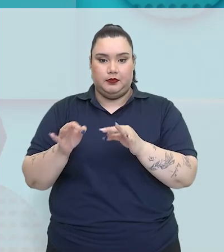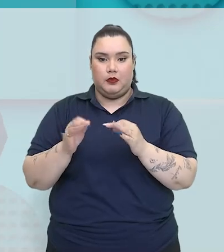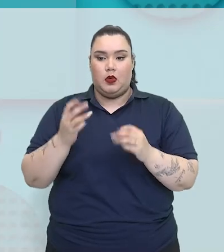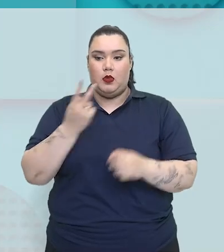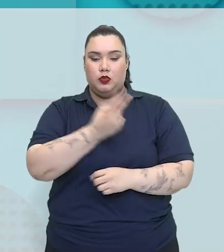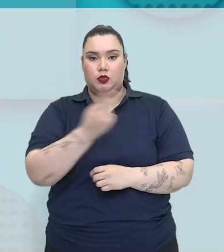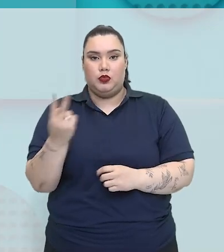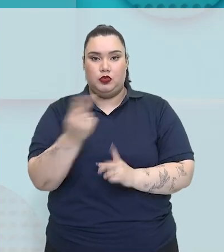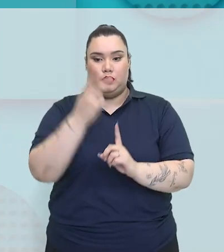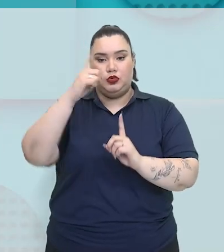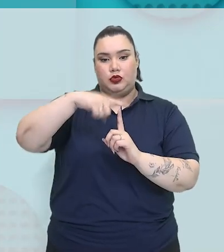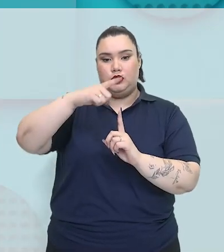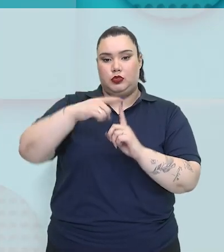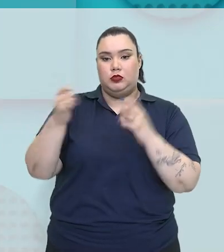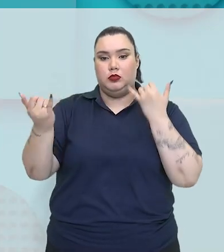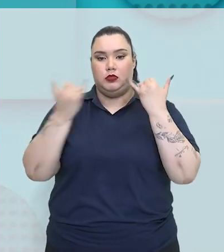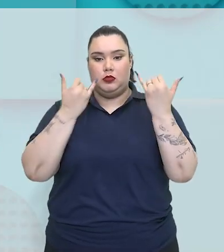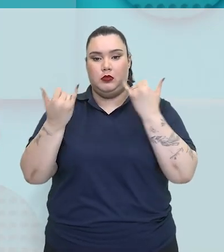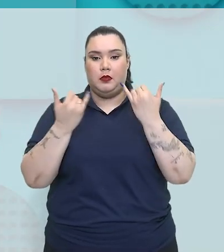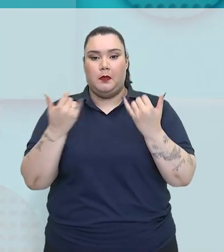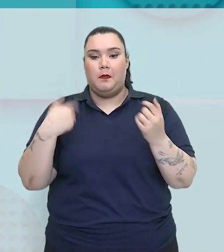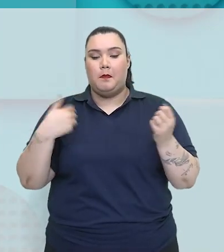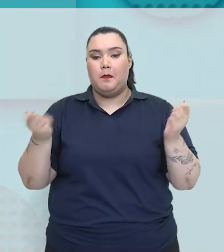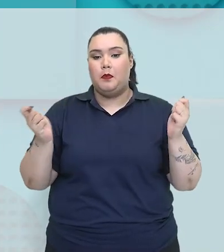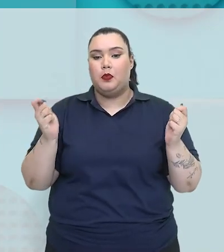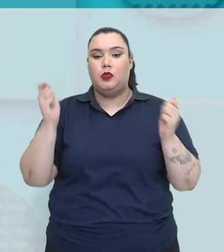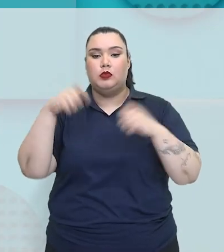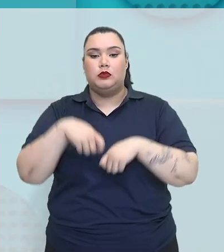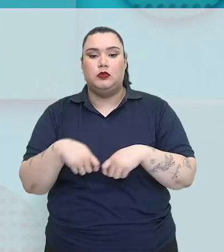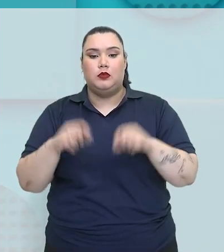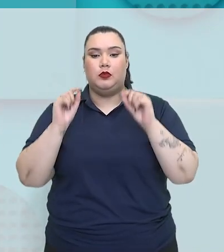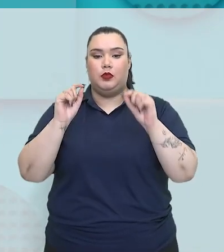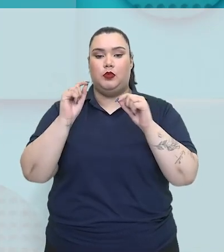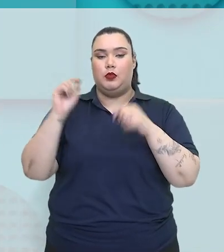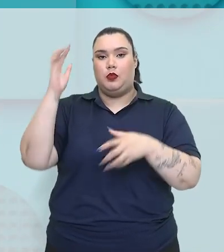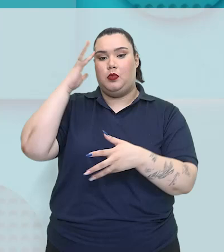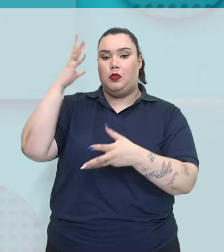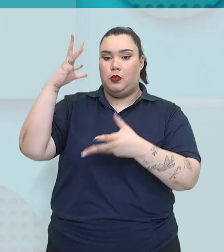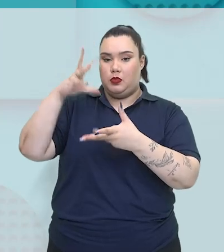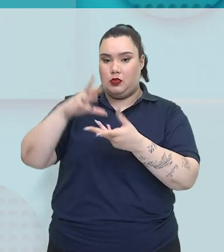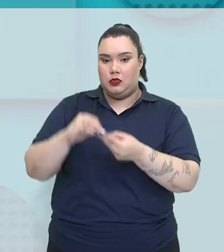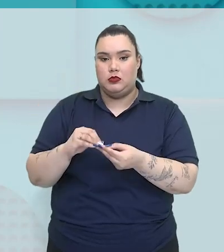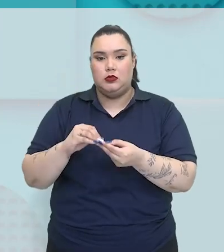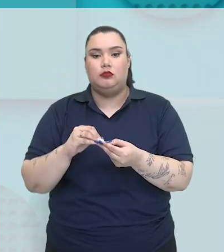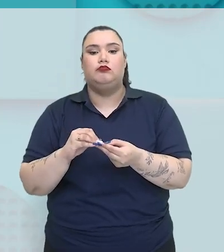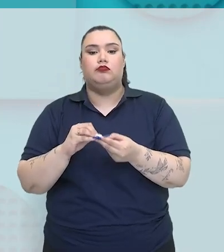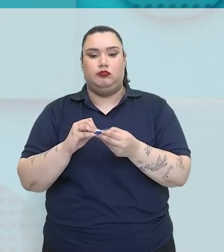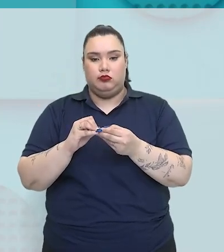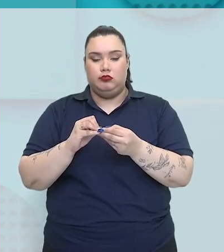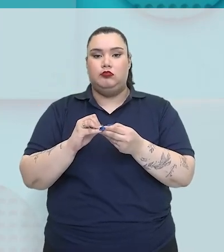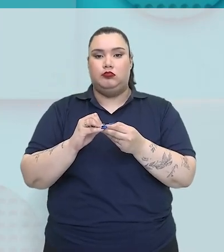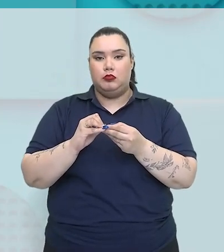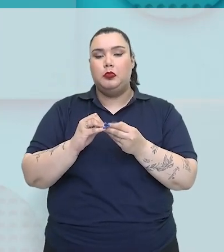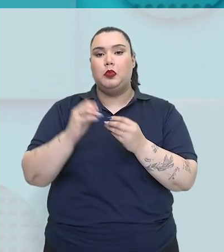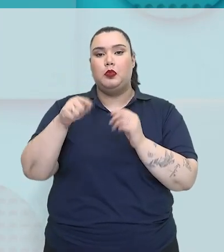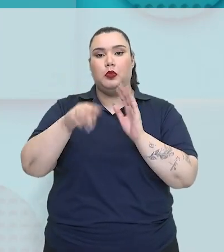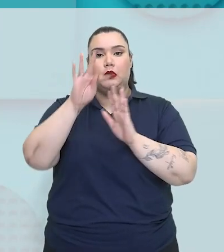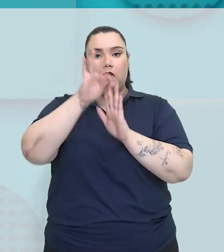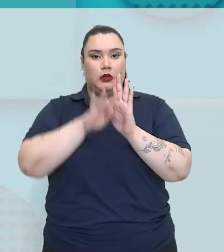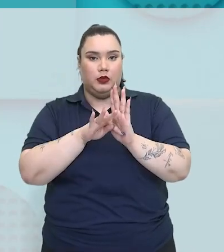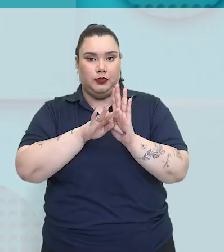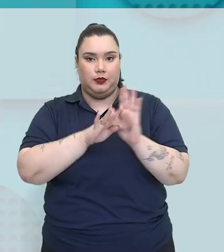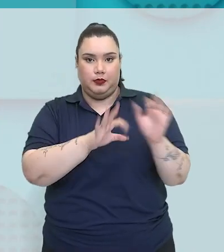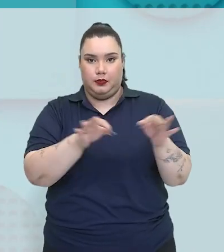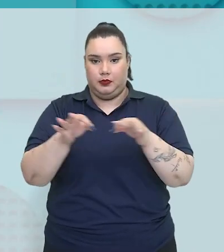Esses dois tipos de informações vão me possibilitar a compreensão, a interpretação e a compreensão